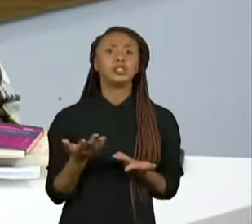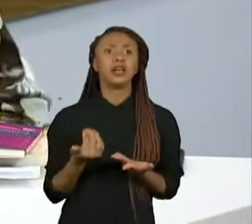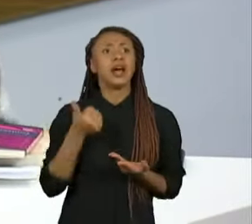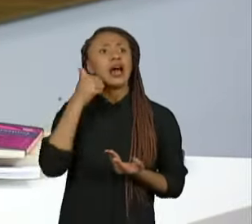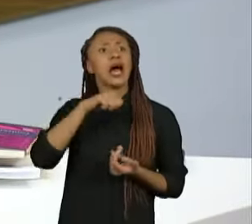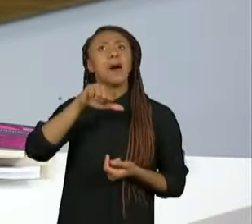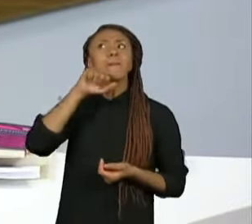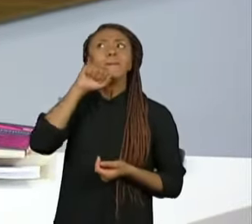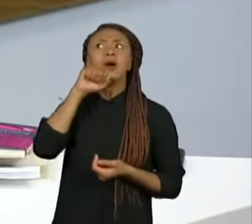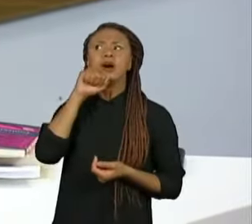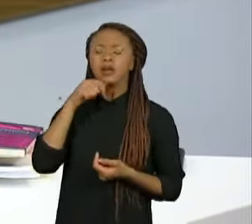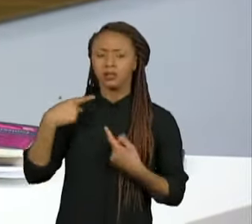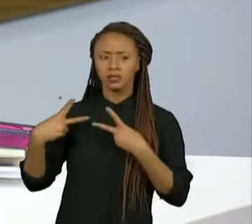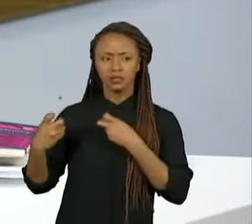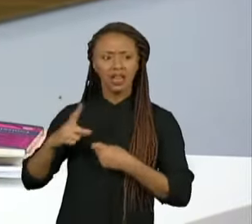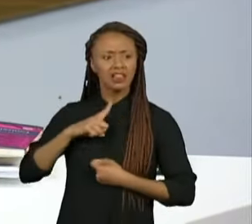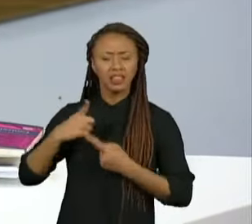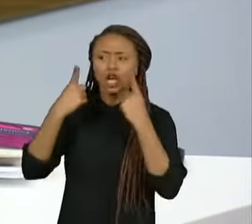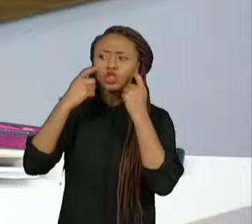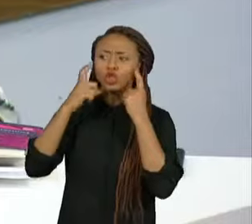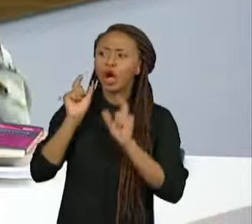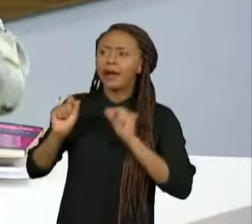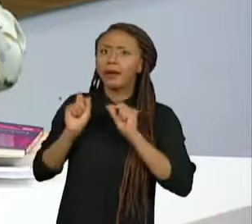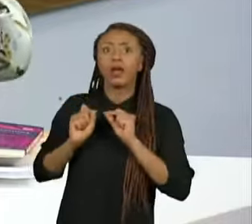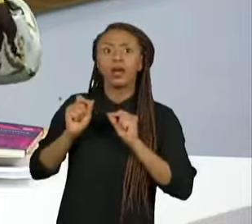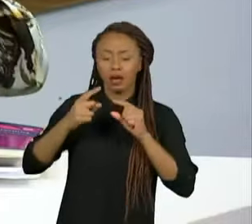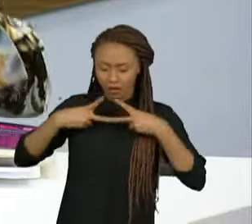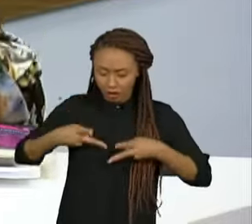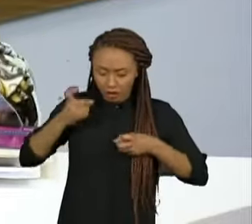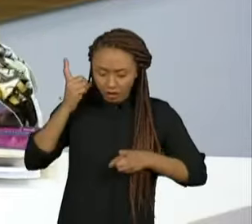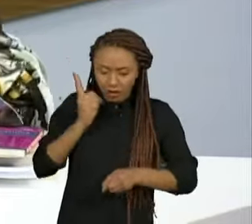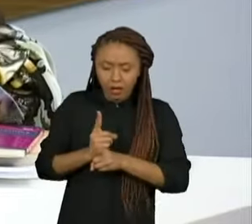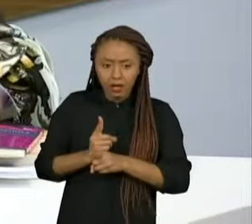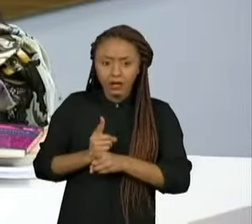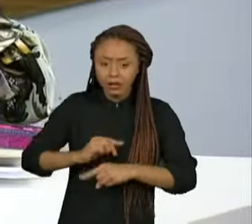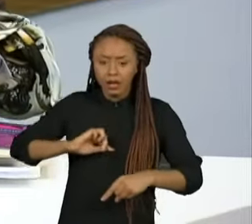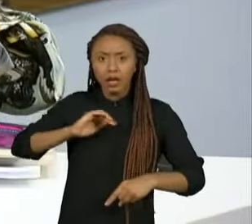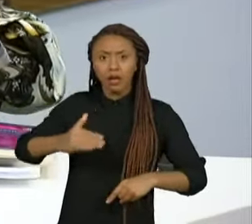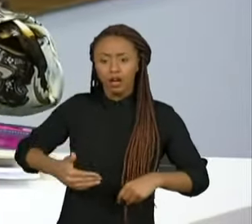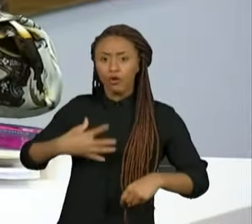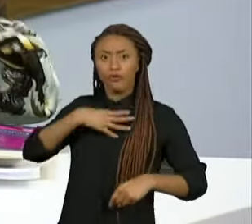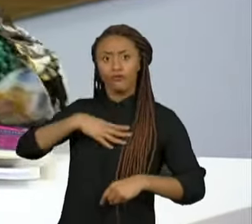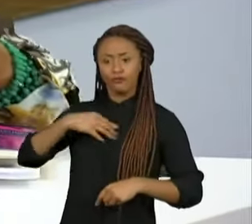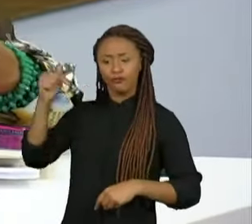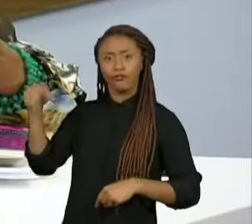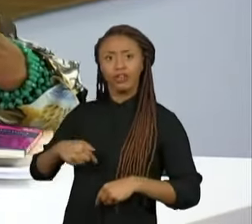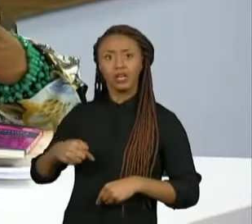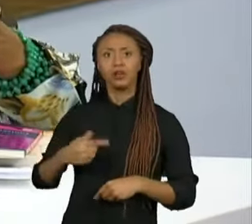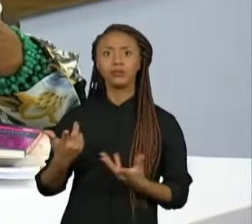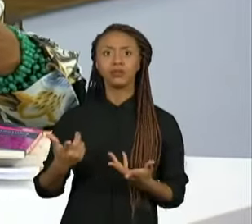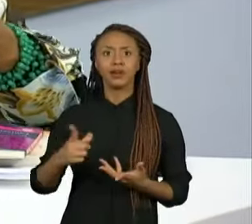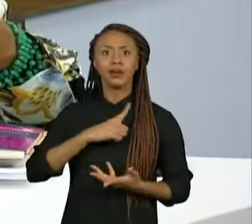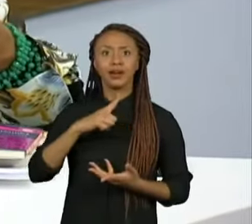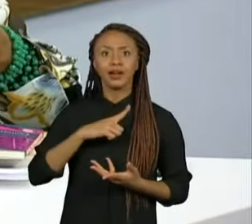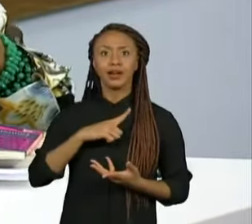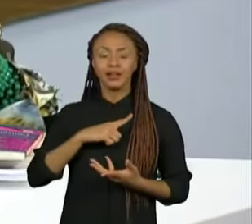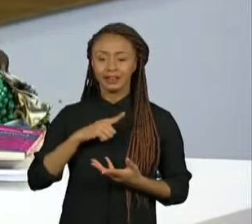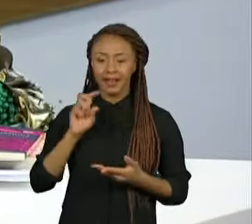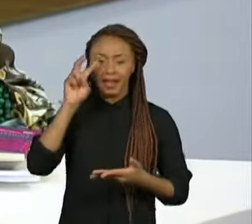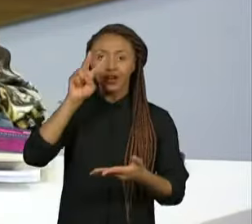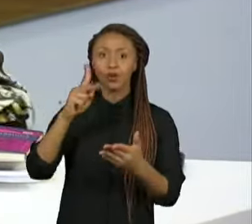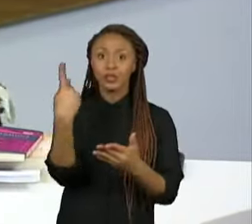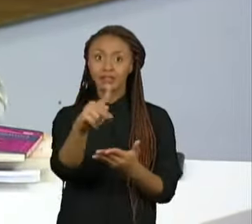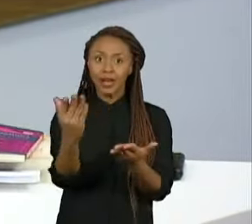ouvindo um choro, é a criança dentro do ventre. Tem muita porrada, audiovisual, sabe, no